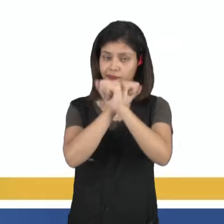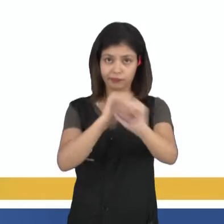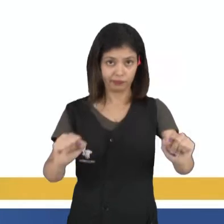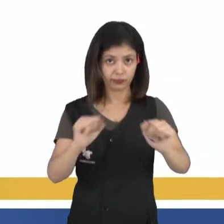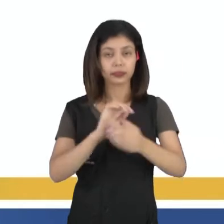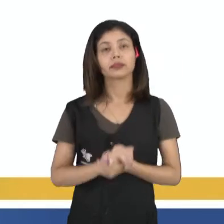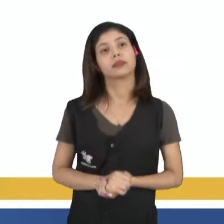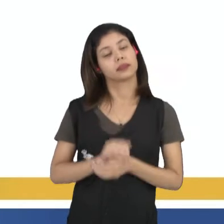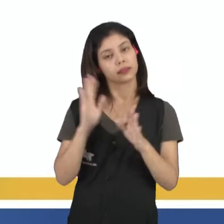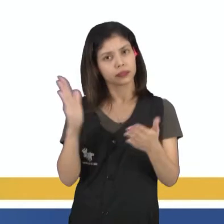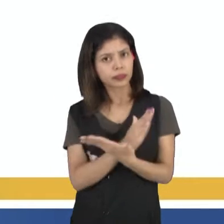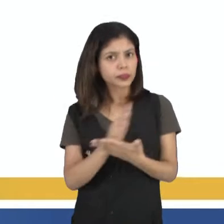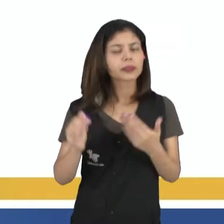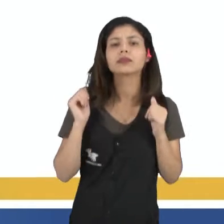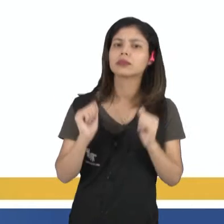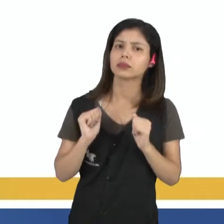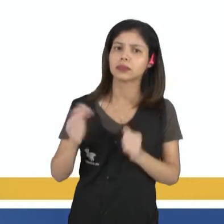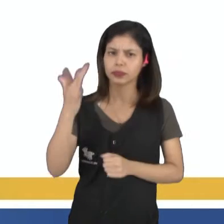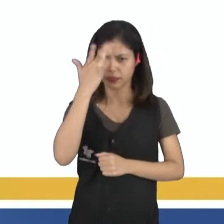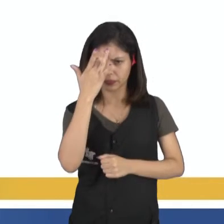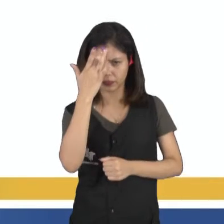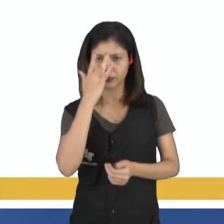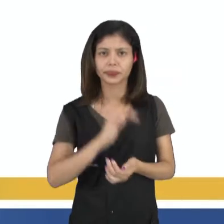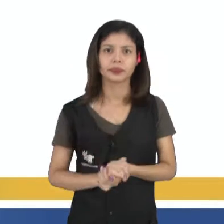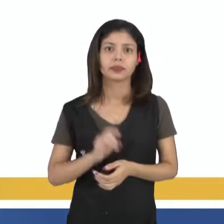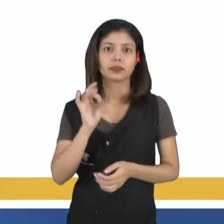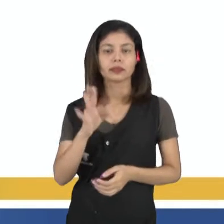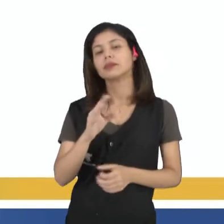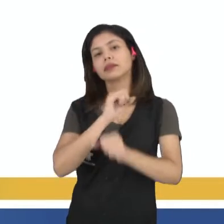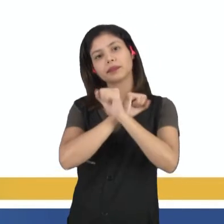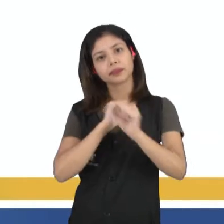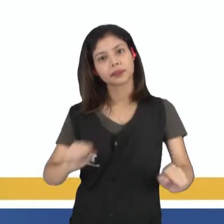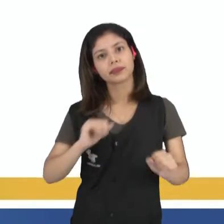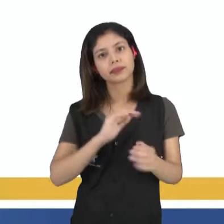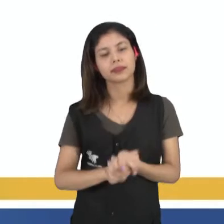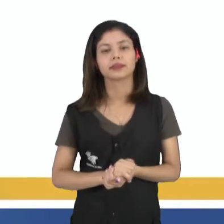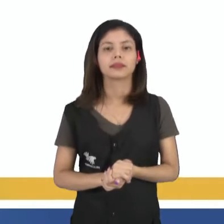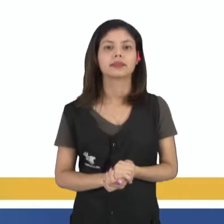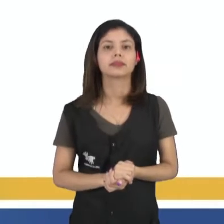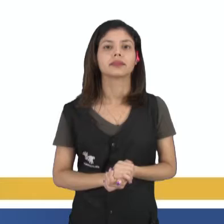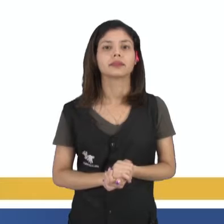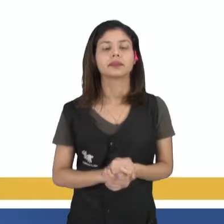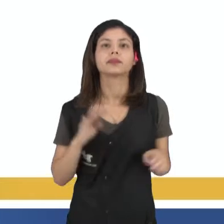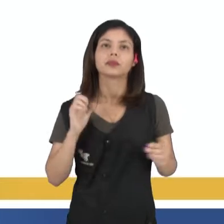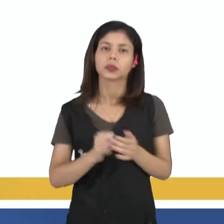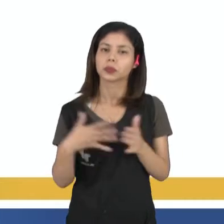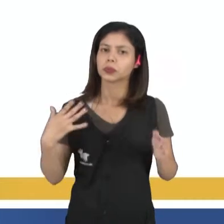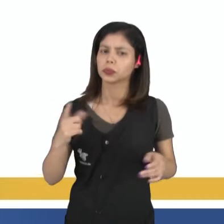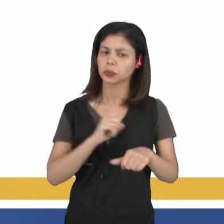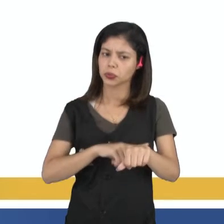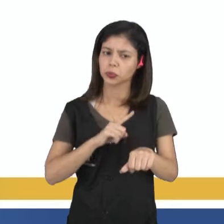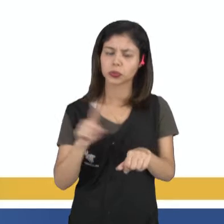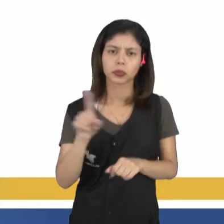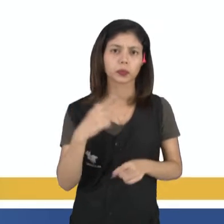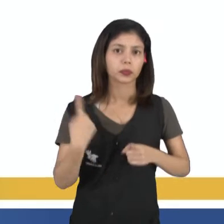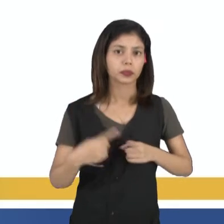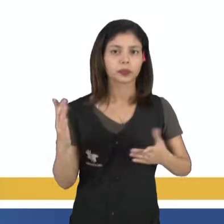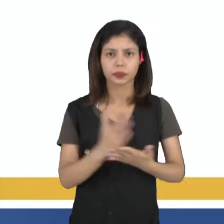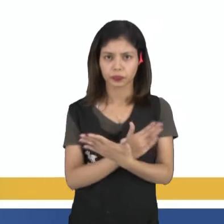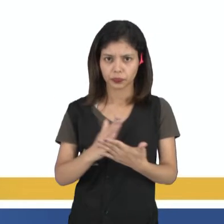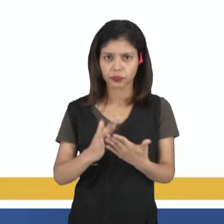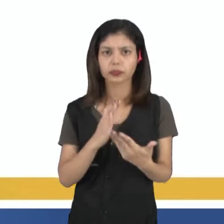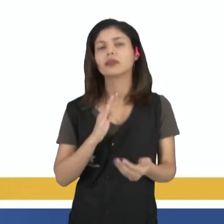escravidão né alguns migrantes eles achavam que eles estavam sendo escravos e esse e essa parceria Não durou muito tempo porque alguns Imigrantes